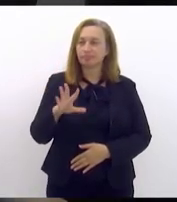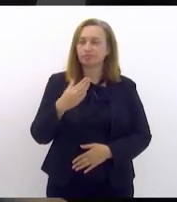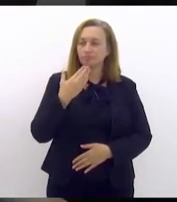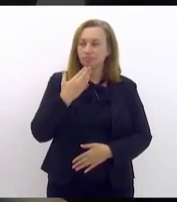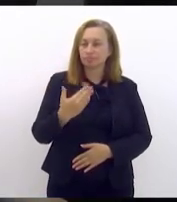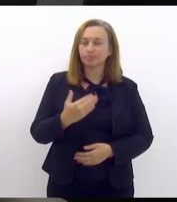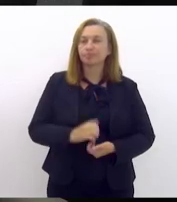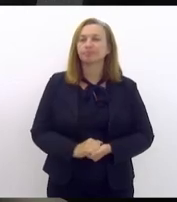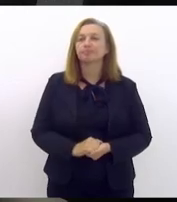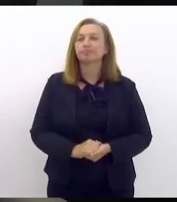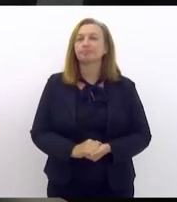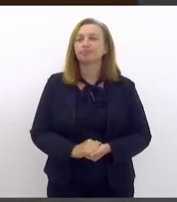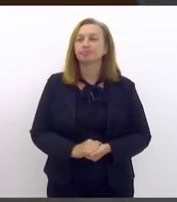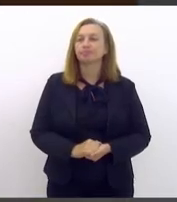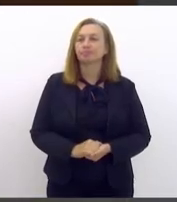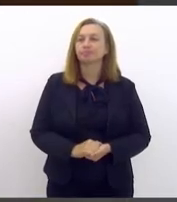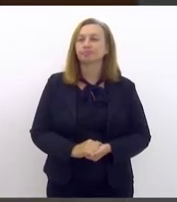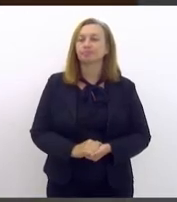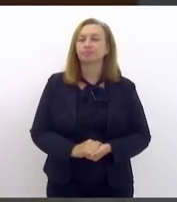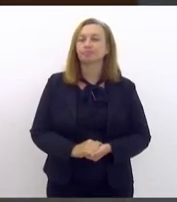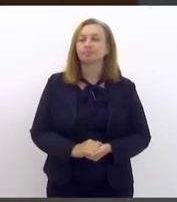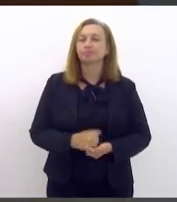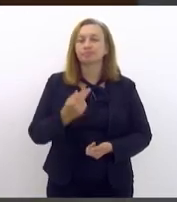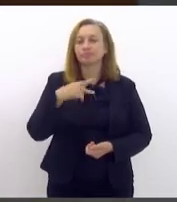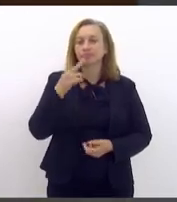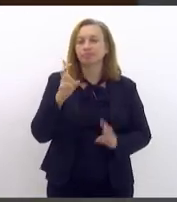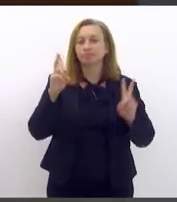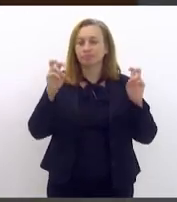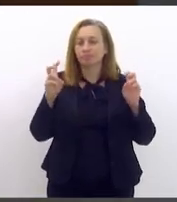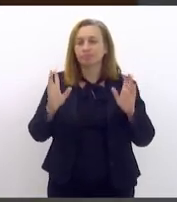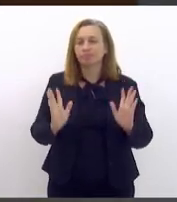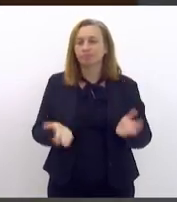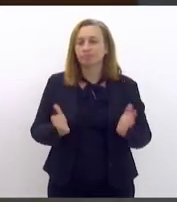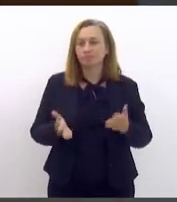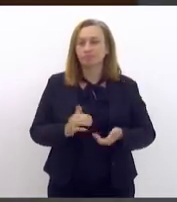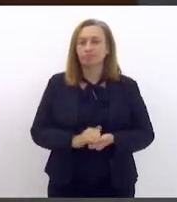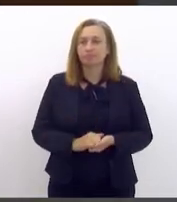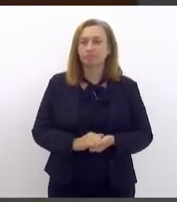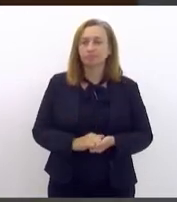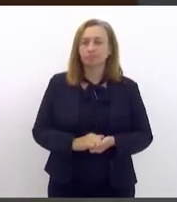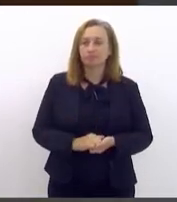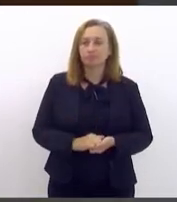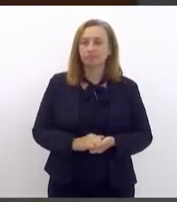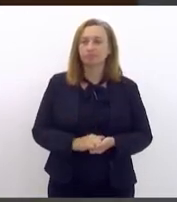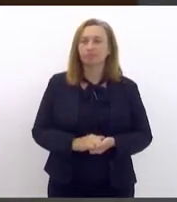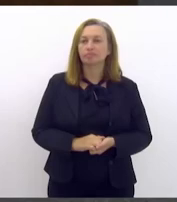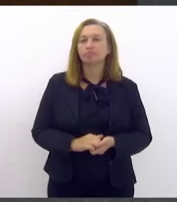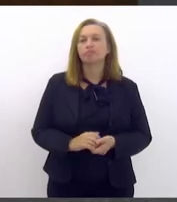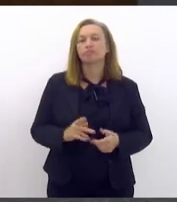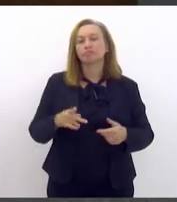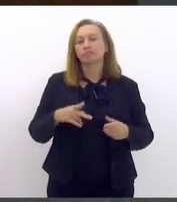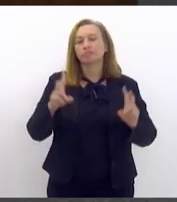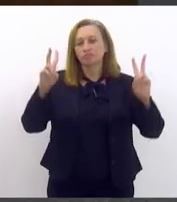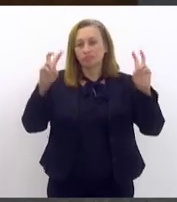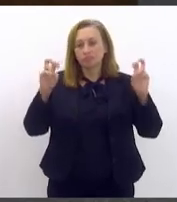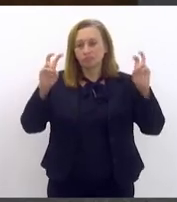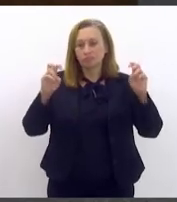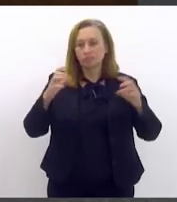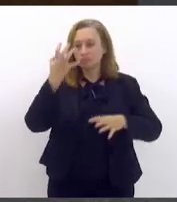um... Preciso falar sobre esse assunto hoje. Evidentemente, estamos tratando uma questão muito séria para o nosso